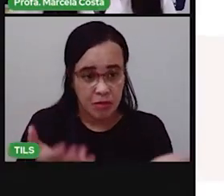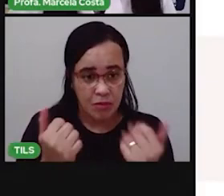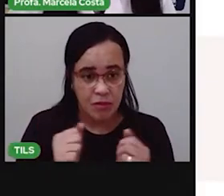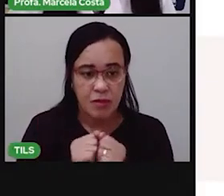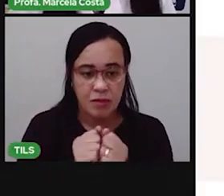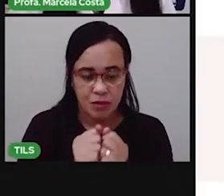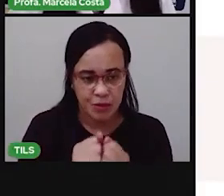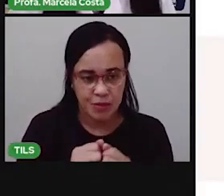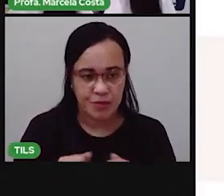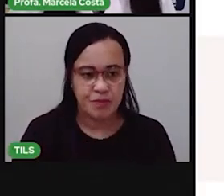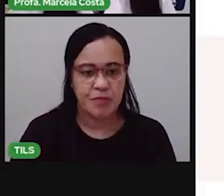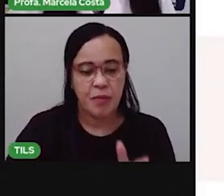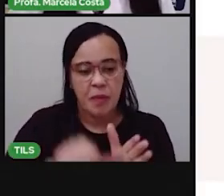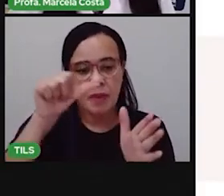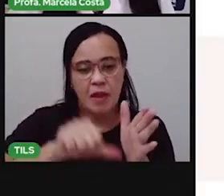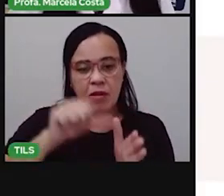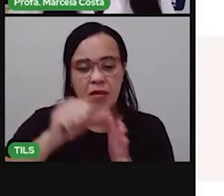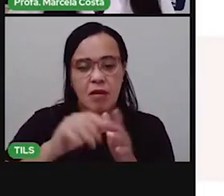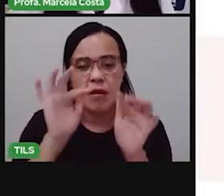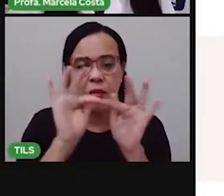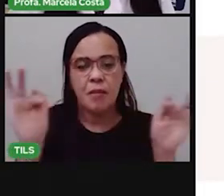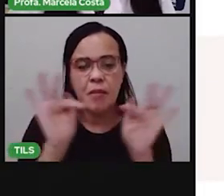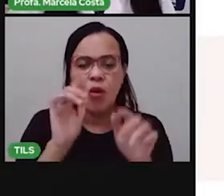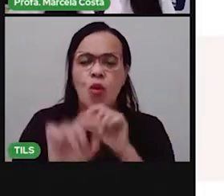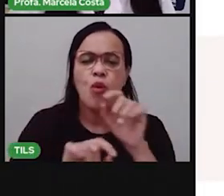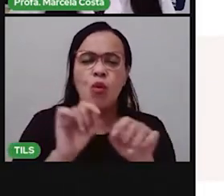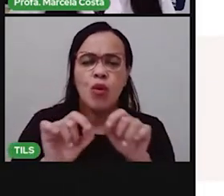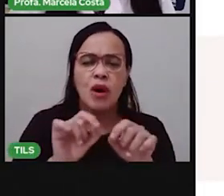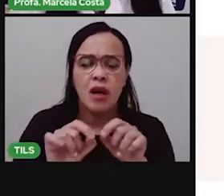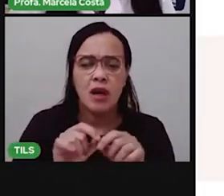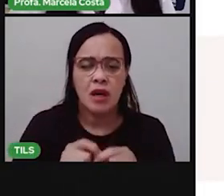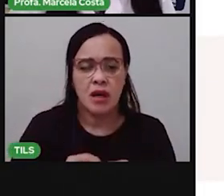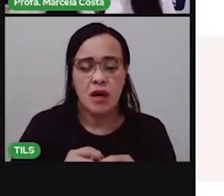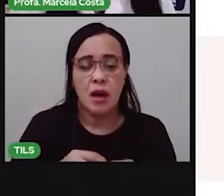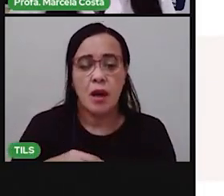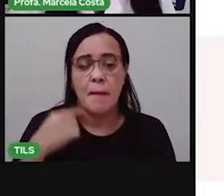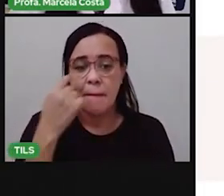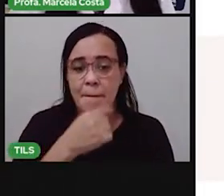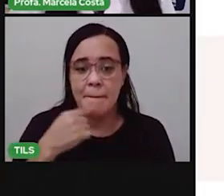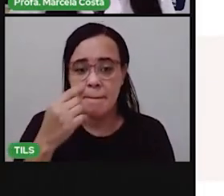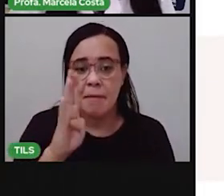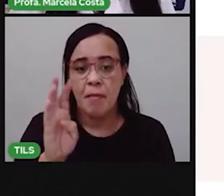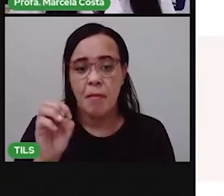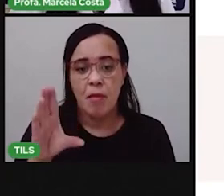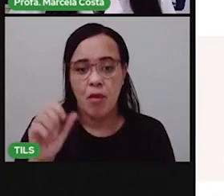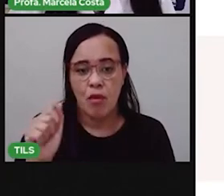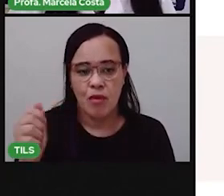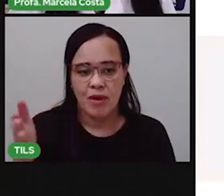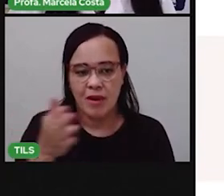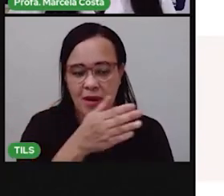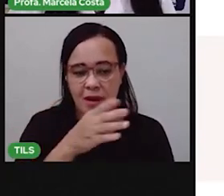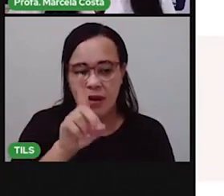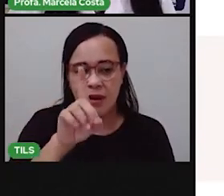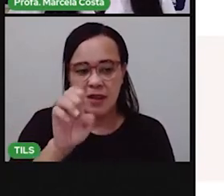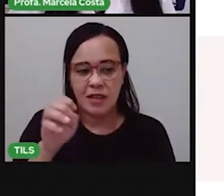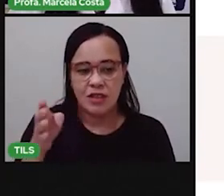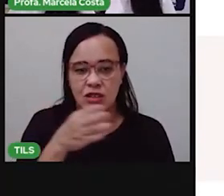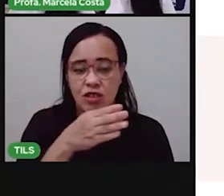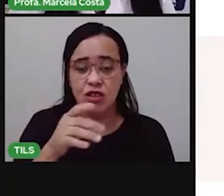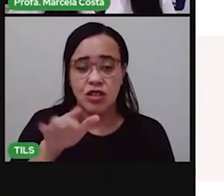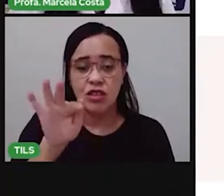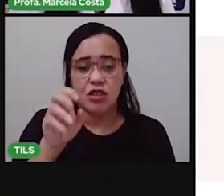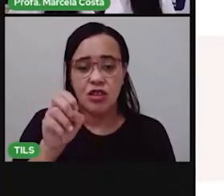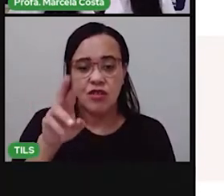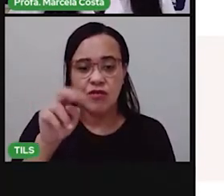ó. A primeira frase diz assim: boca de forno. Ela é